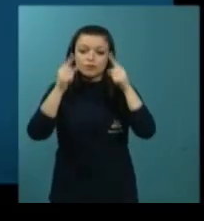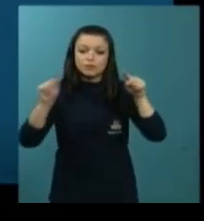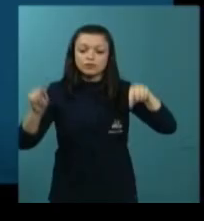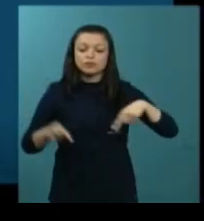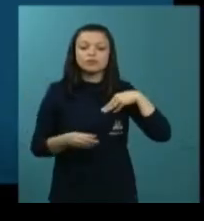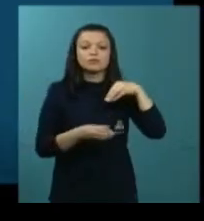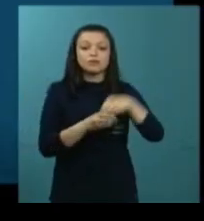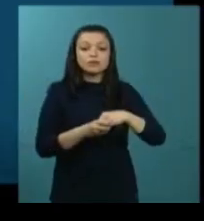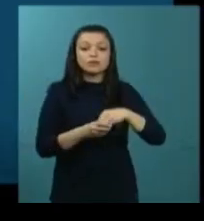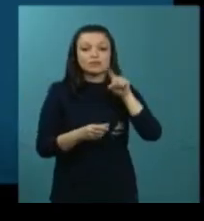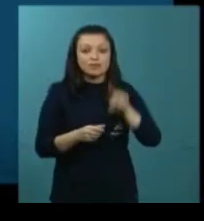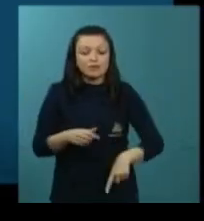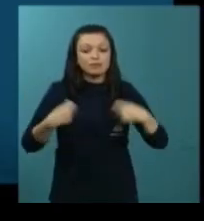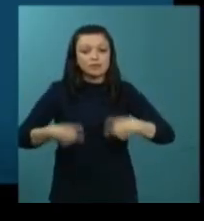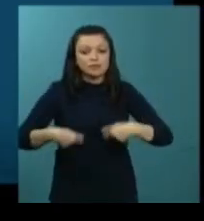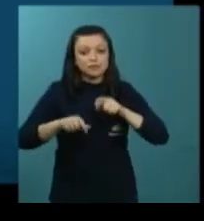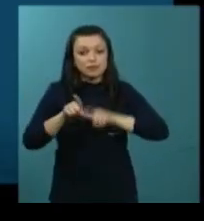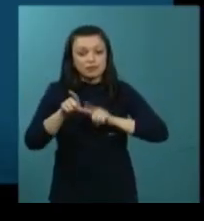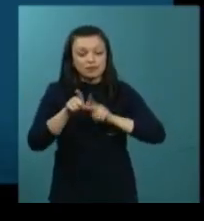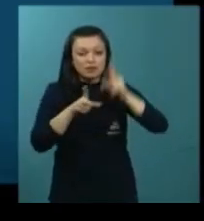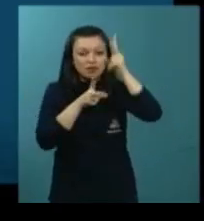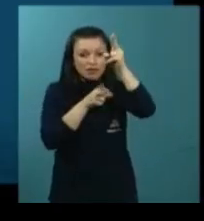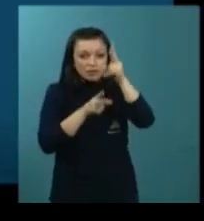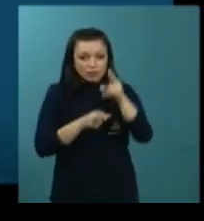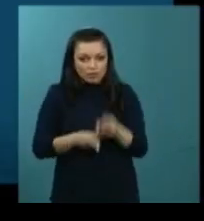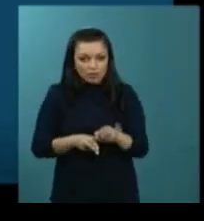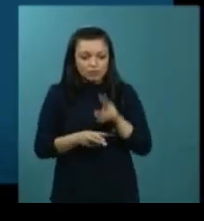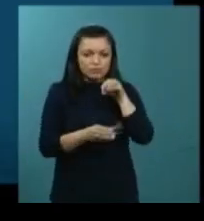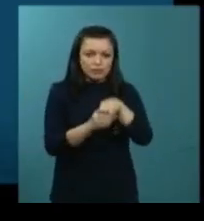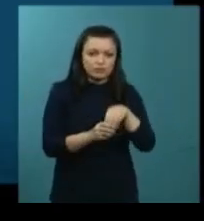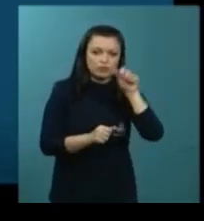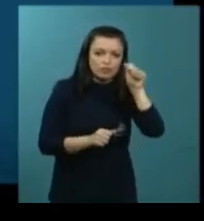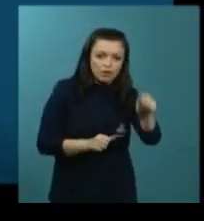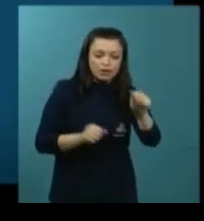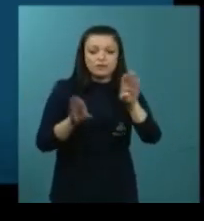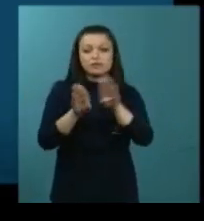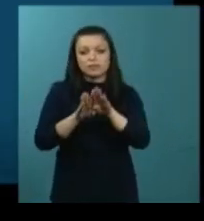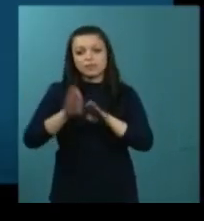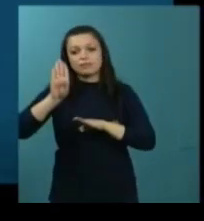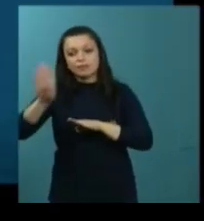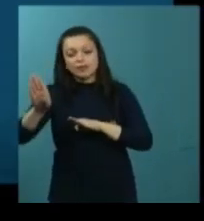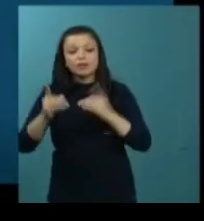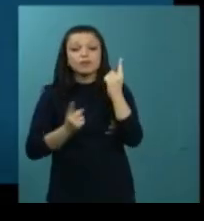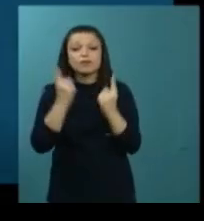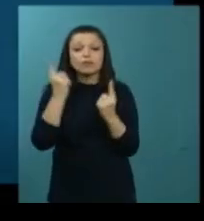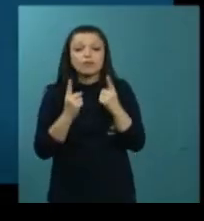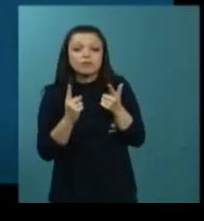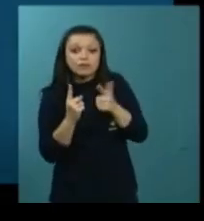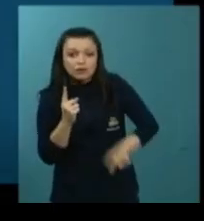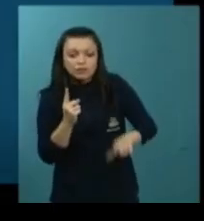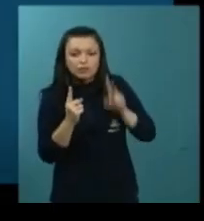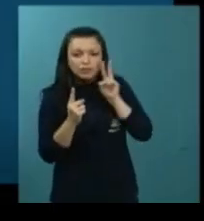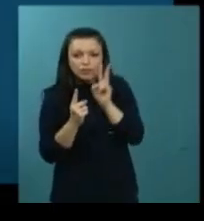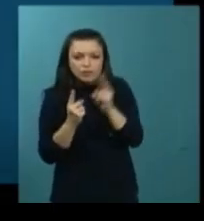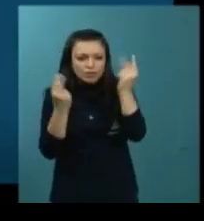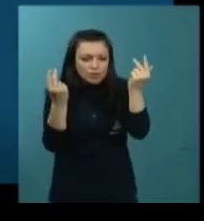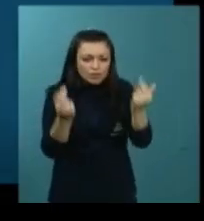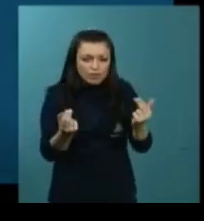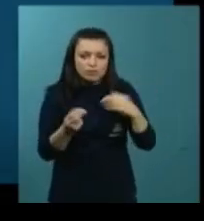cujos elementos pertencem ao conjunto A e, ao mesmo tempo,